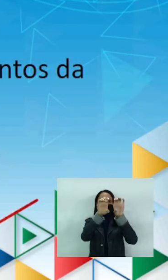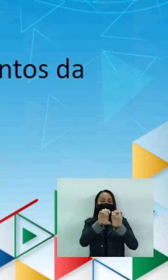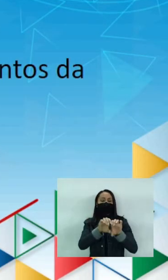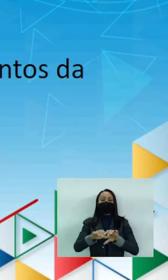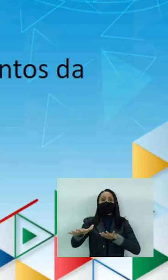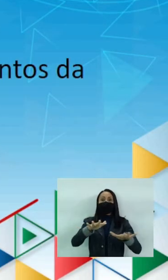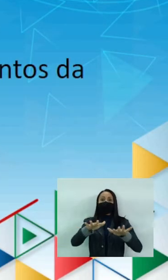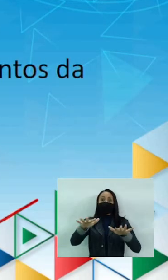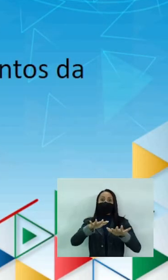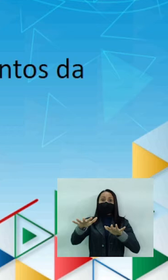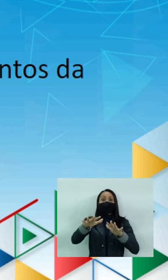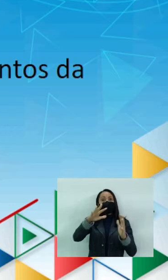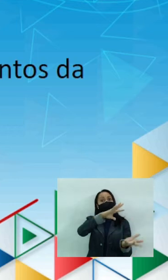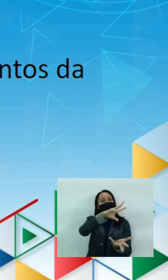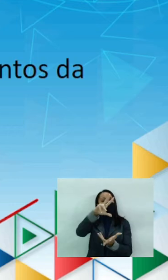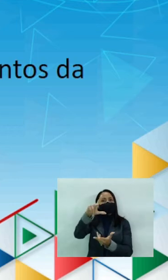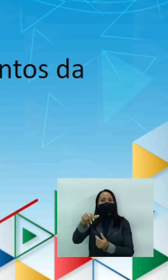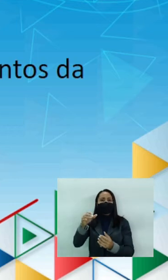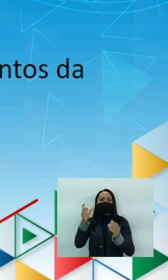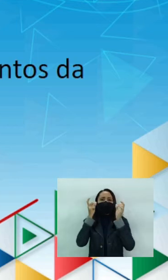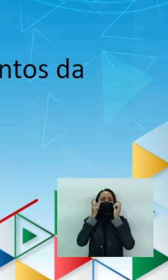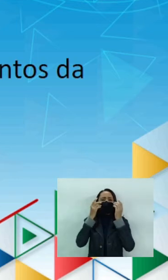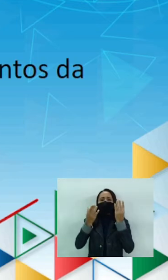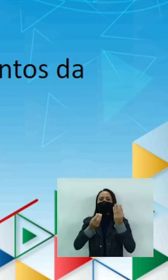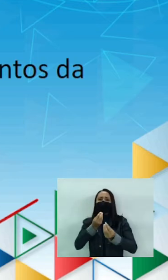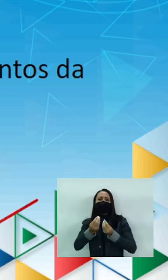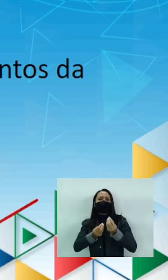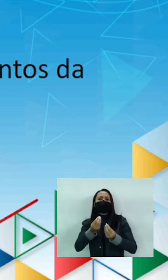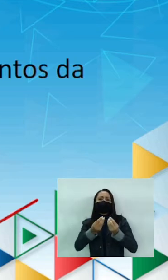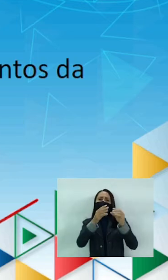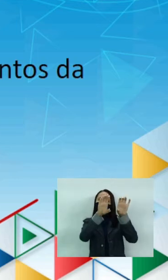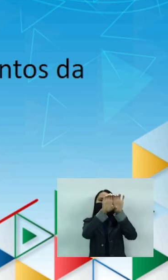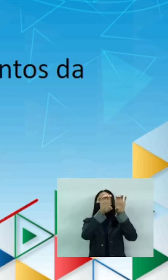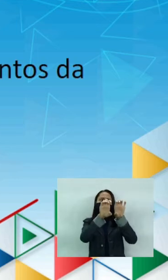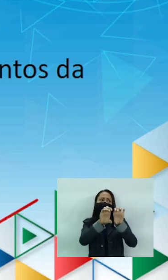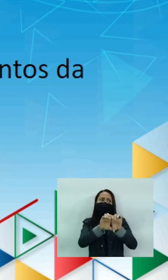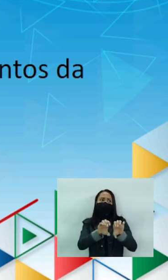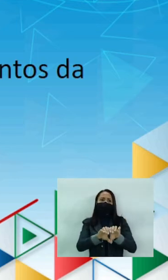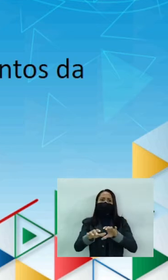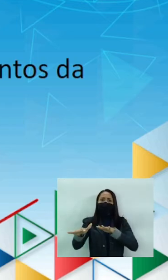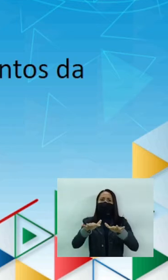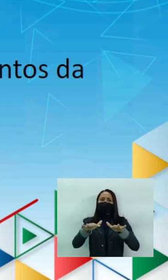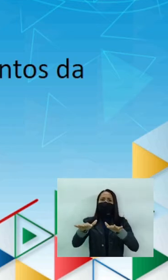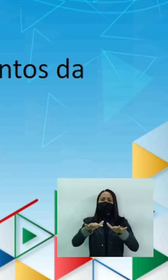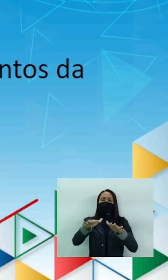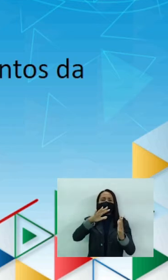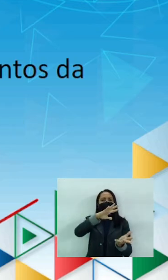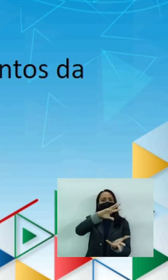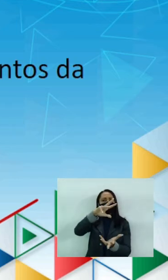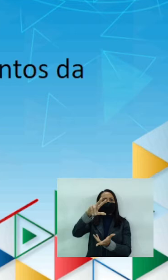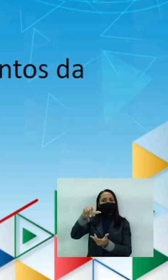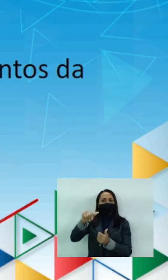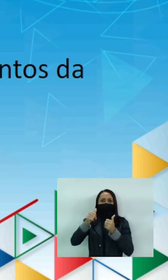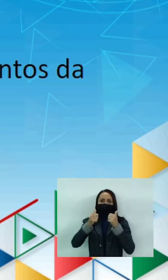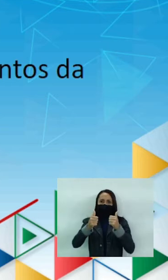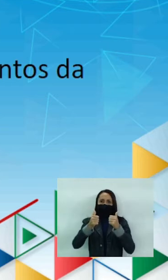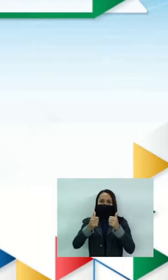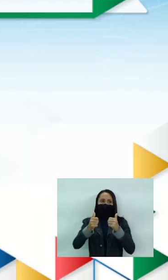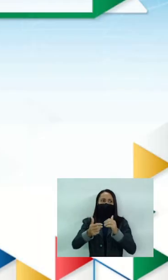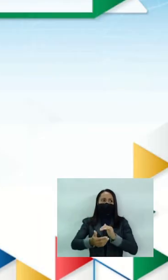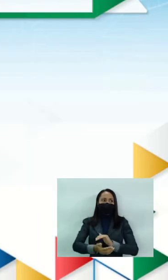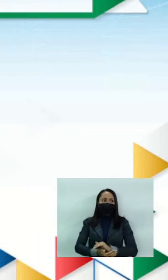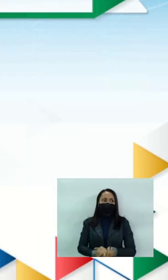da Terra, tá certo? Vamos observar um pouco como é a forma, a estrutura e o movimento do planeta Terra, tá certo? Vamos lá na